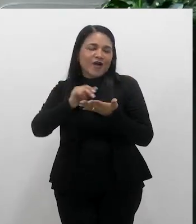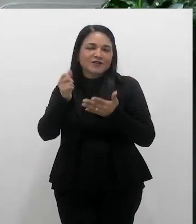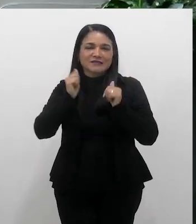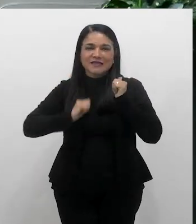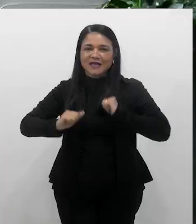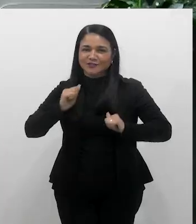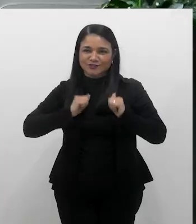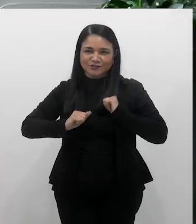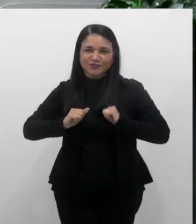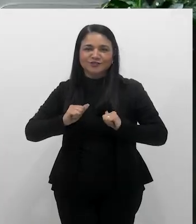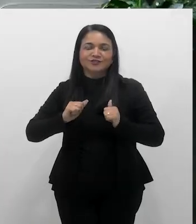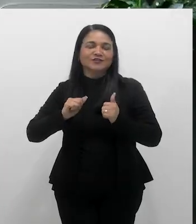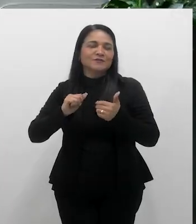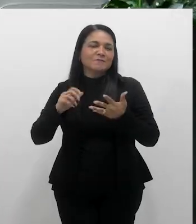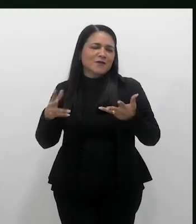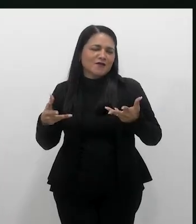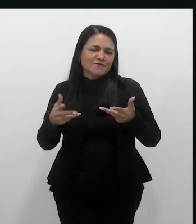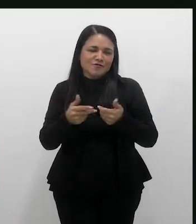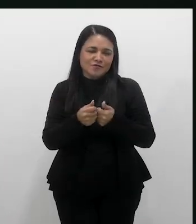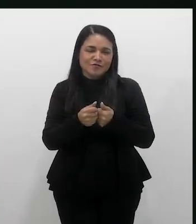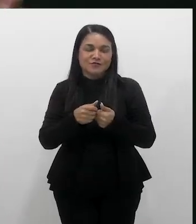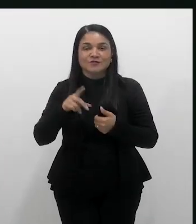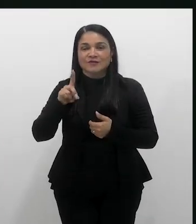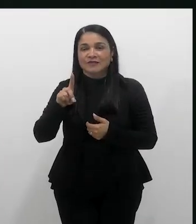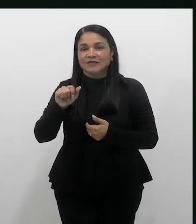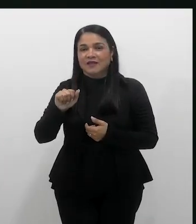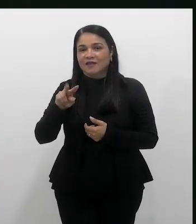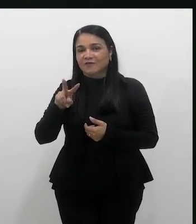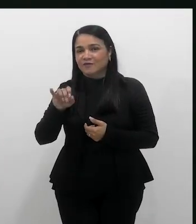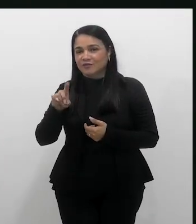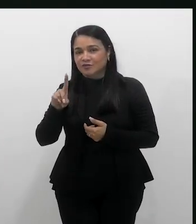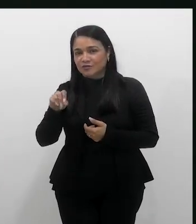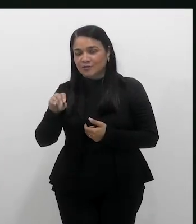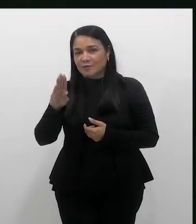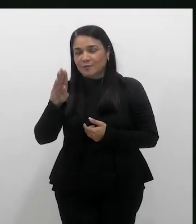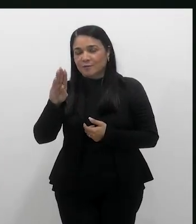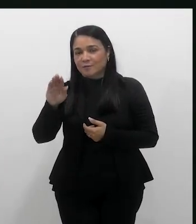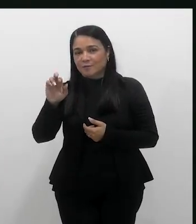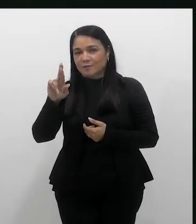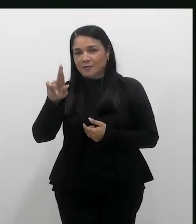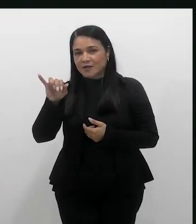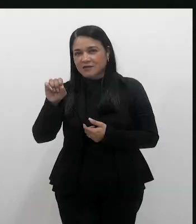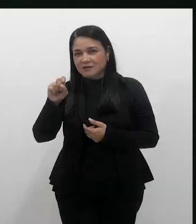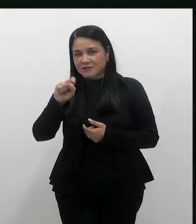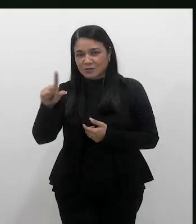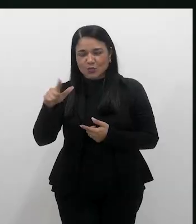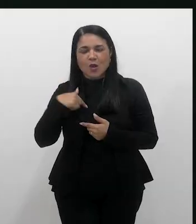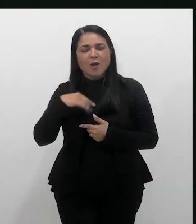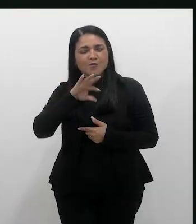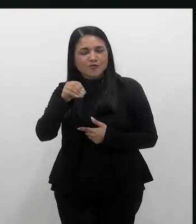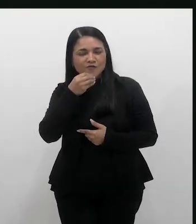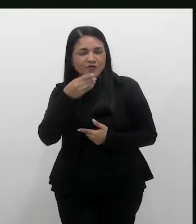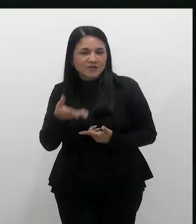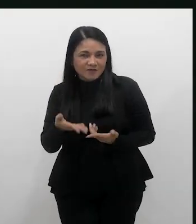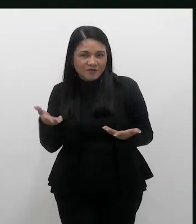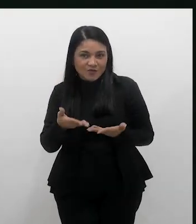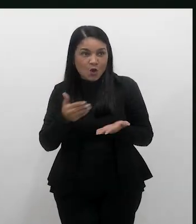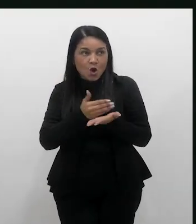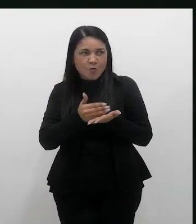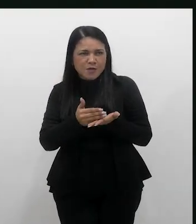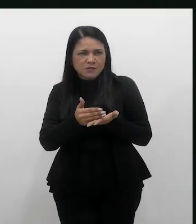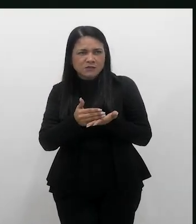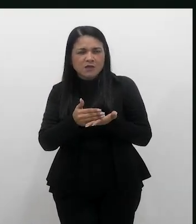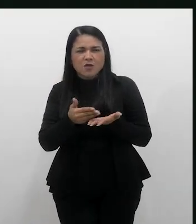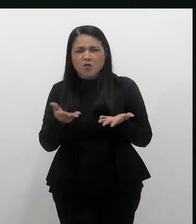Elba Ramalho, Lobão, David Brasil, que é a cara do Rio de Janeiro. Então, aproveita essa próxima temporada, que eu acho que